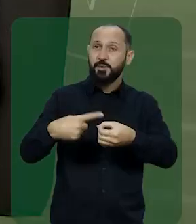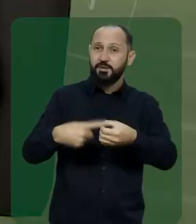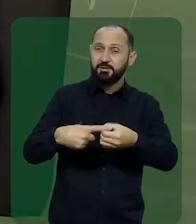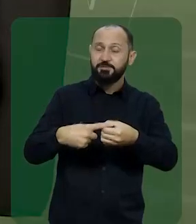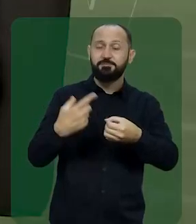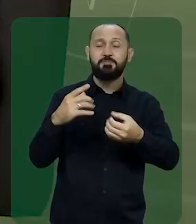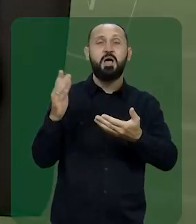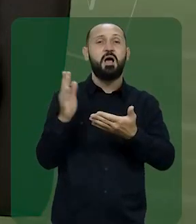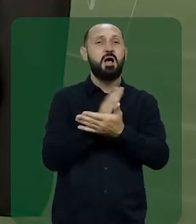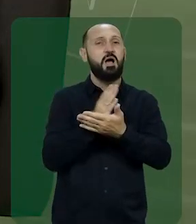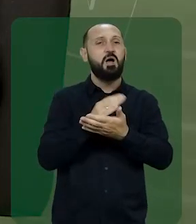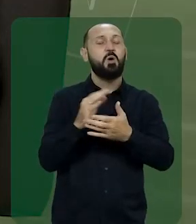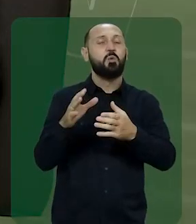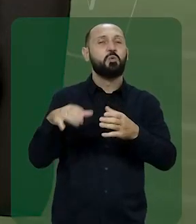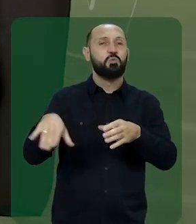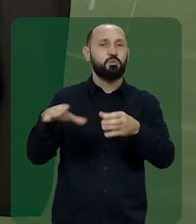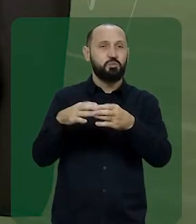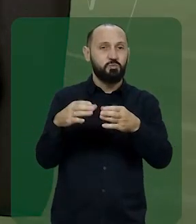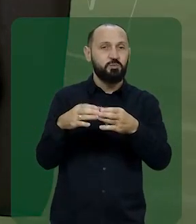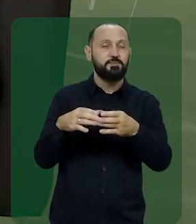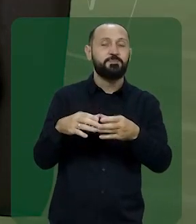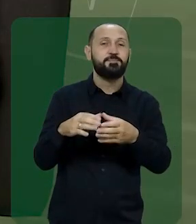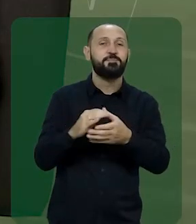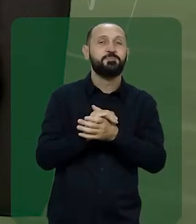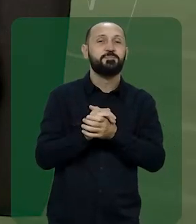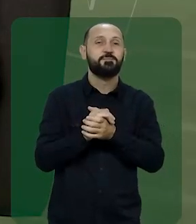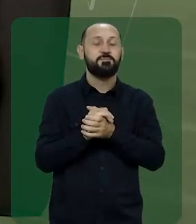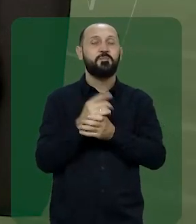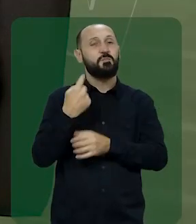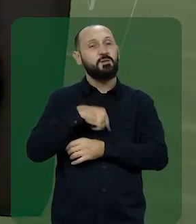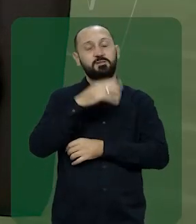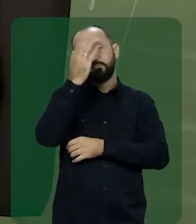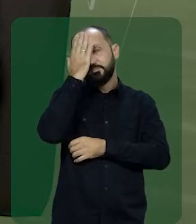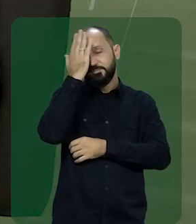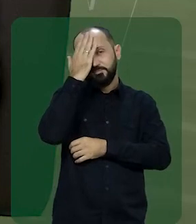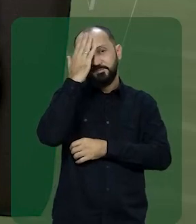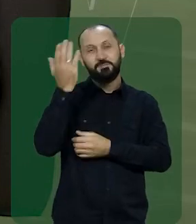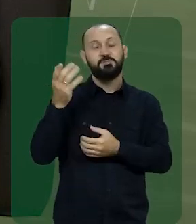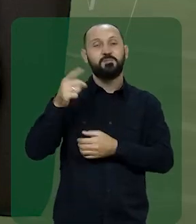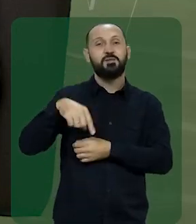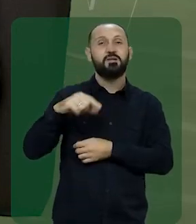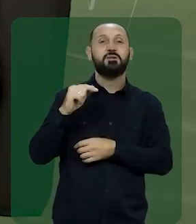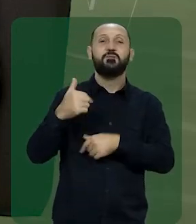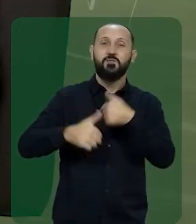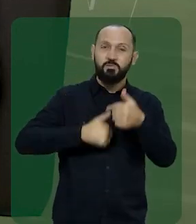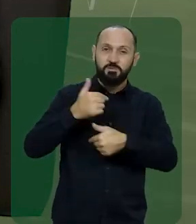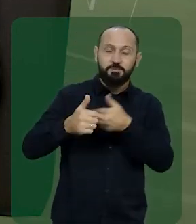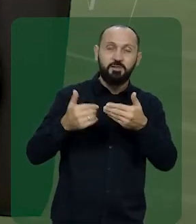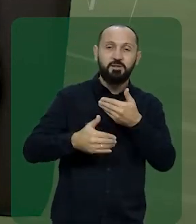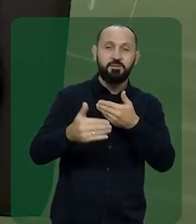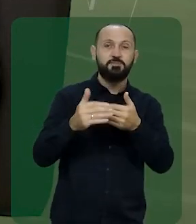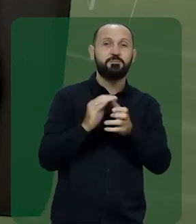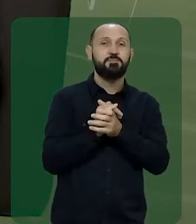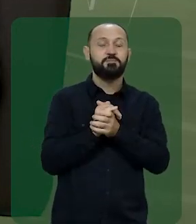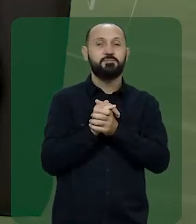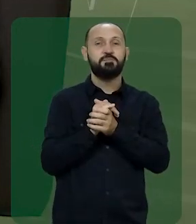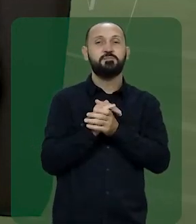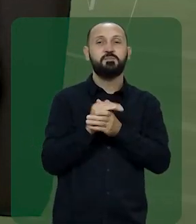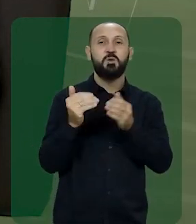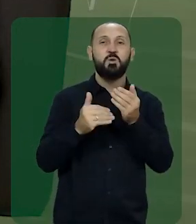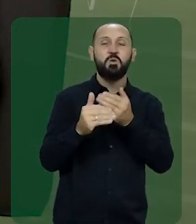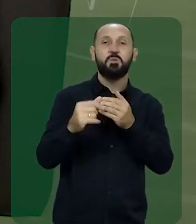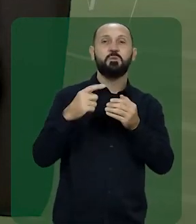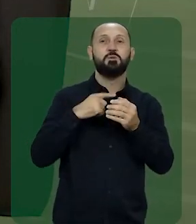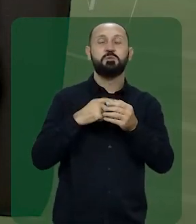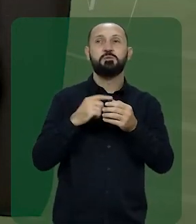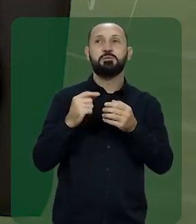né? Existem iniciativas das universidades, existe lá no próprio município, eles estão,